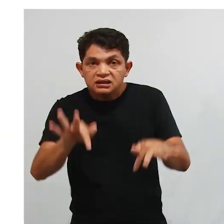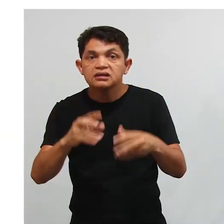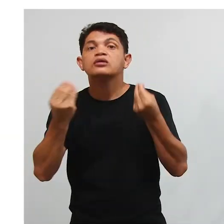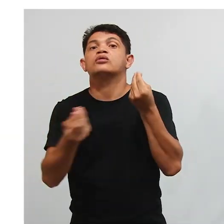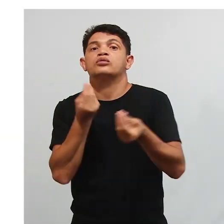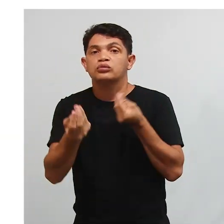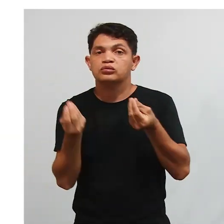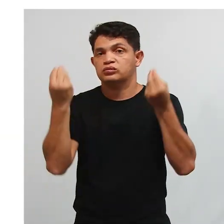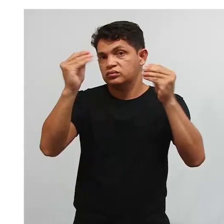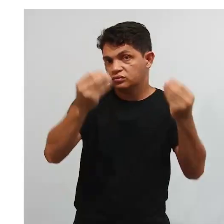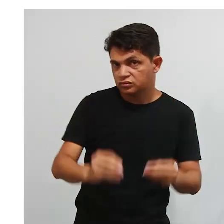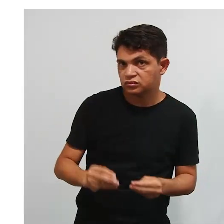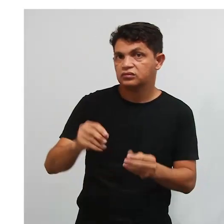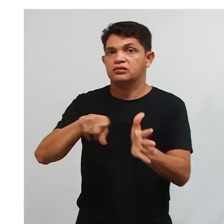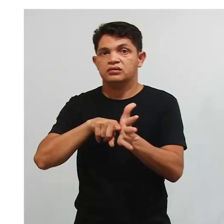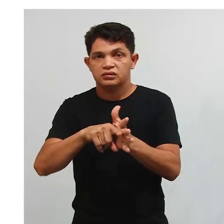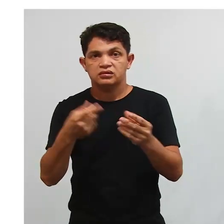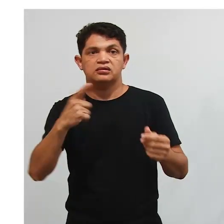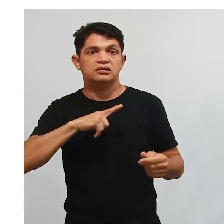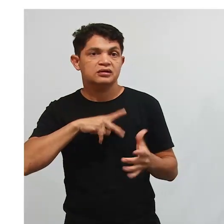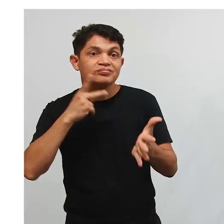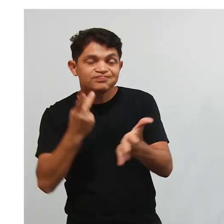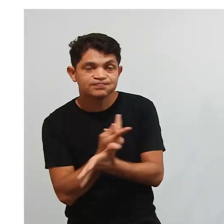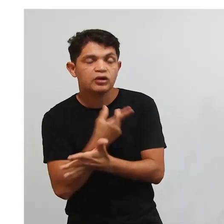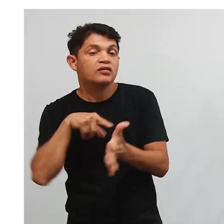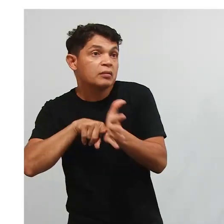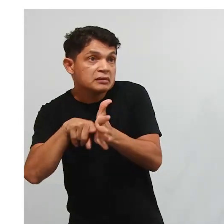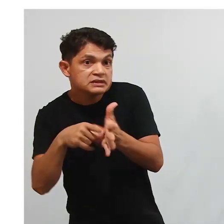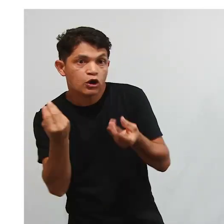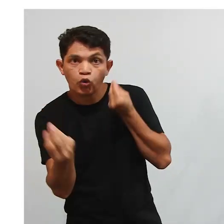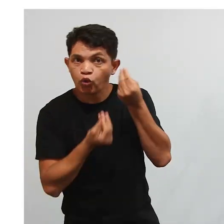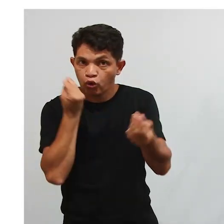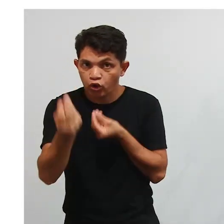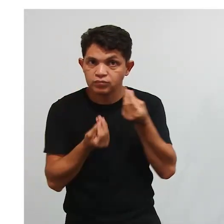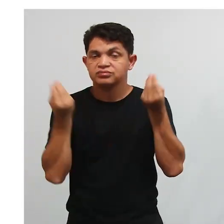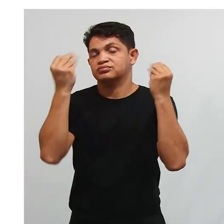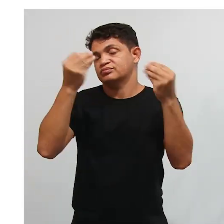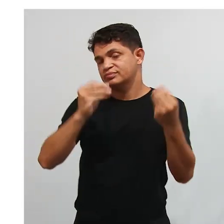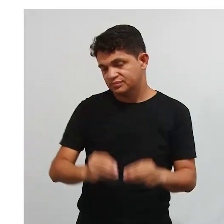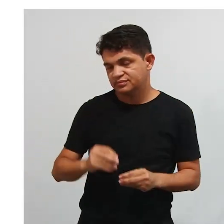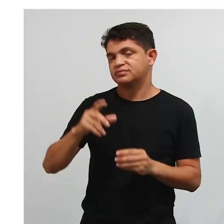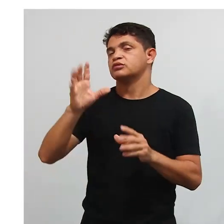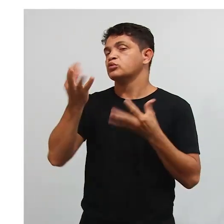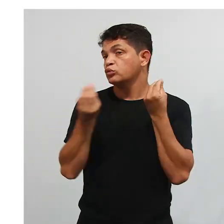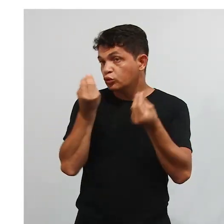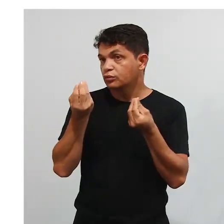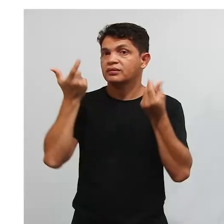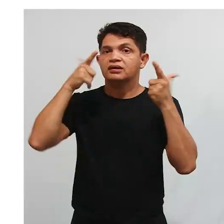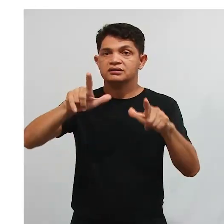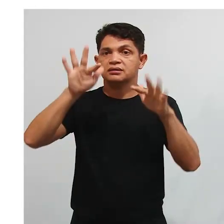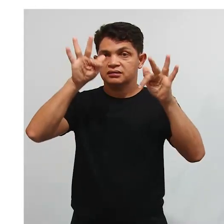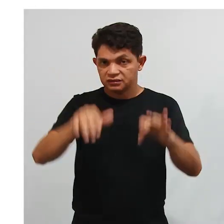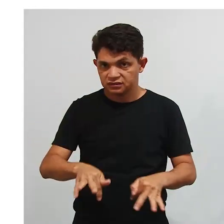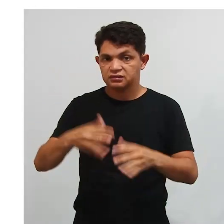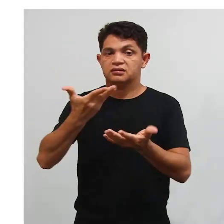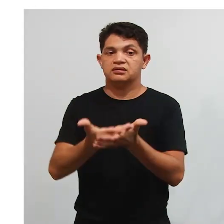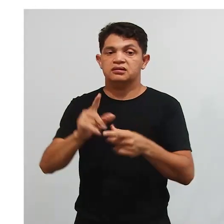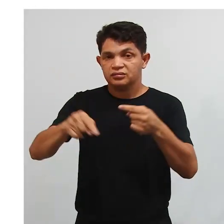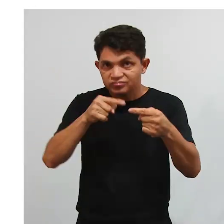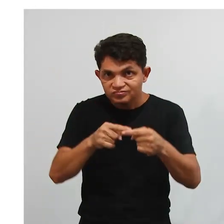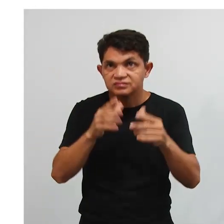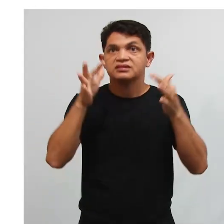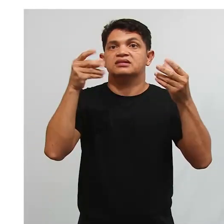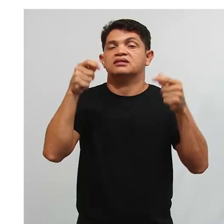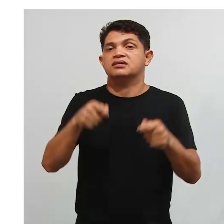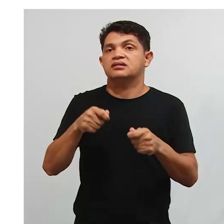ele pode ser descritivo onde a gente vai verificar exatamente o que tá acontecendo que é o índice de criminalidade né e ele pode ser